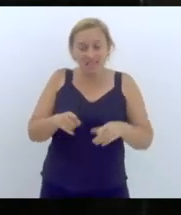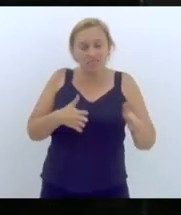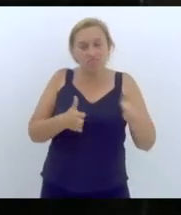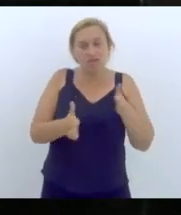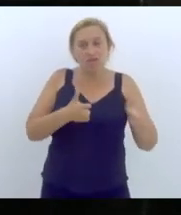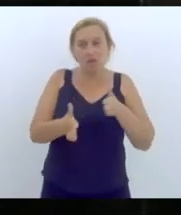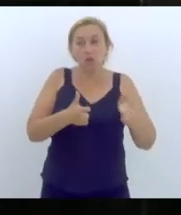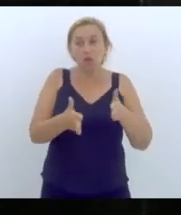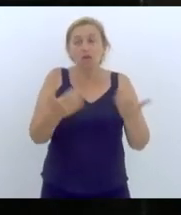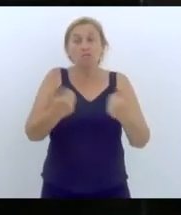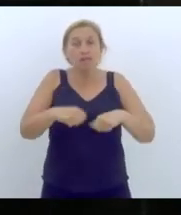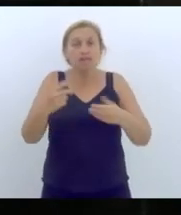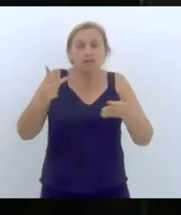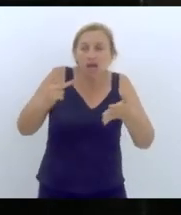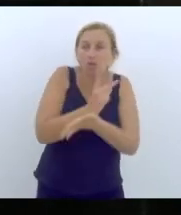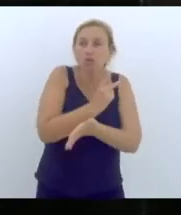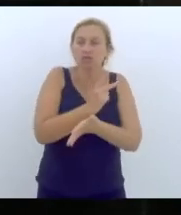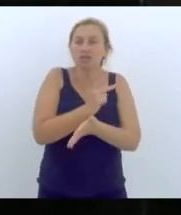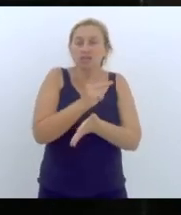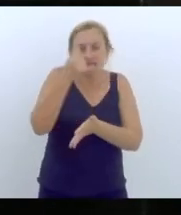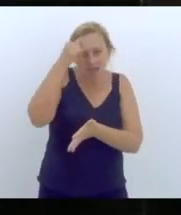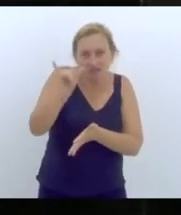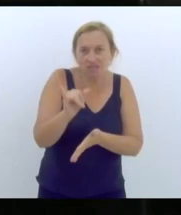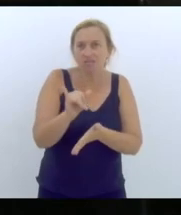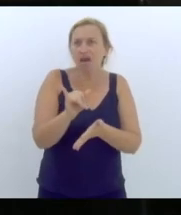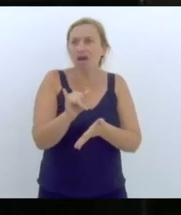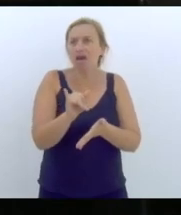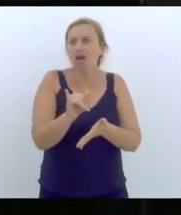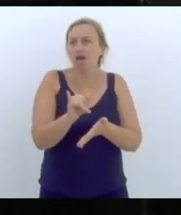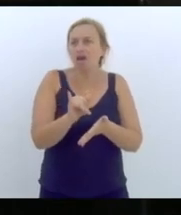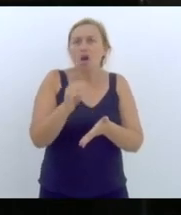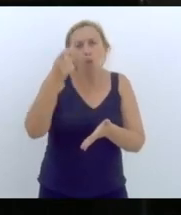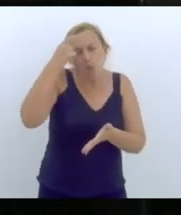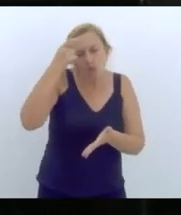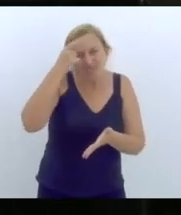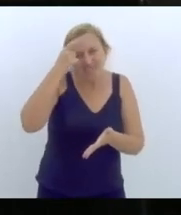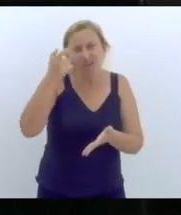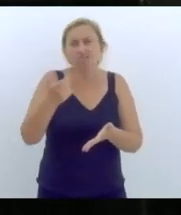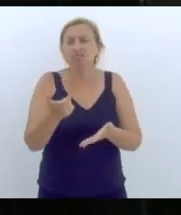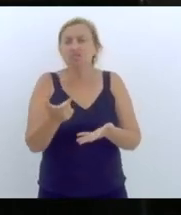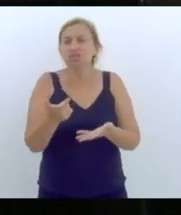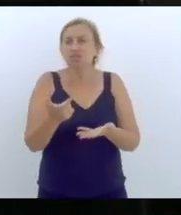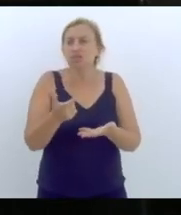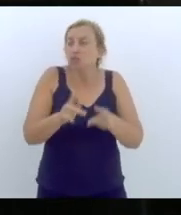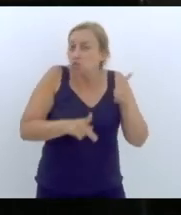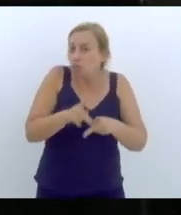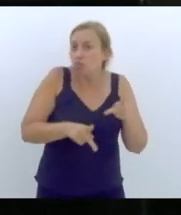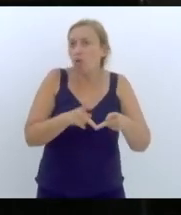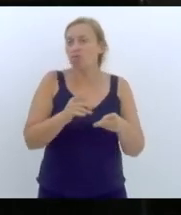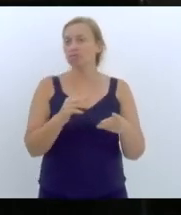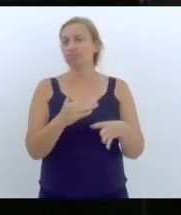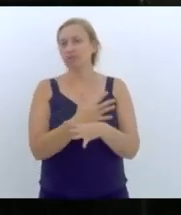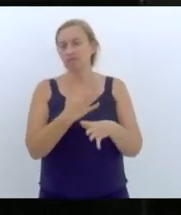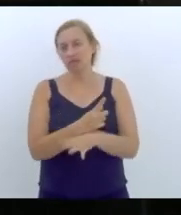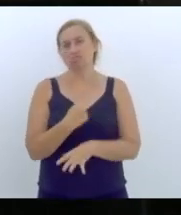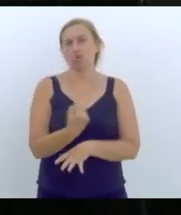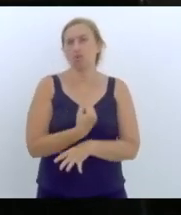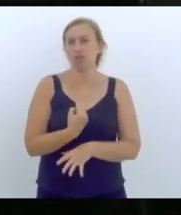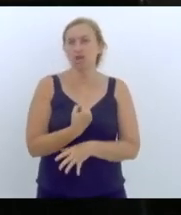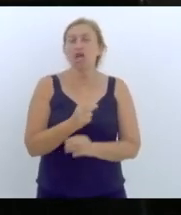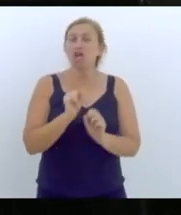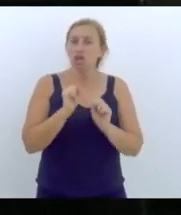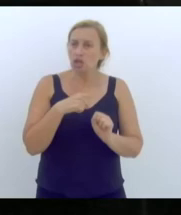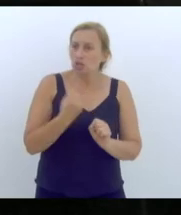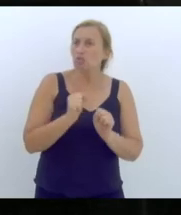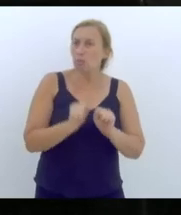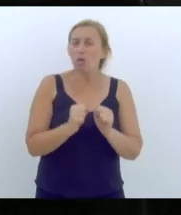período que deve acontecer a prevenção, a conscientização da população da nossa cidade, para que a gente